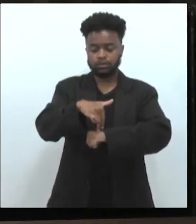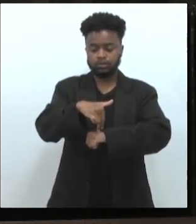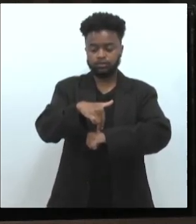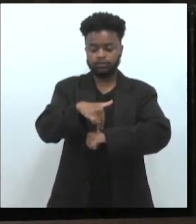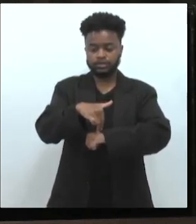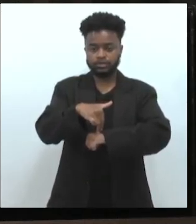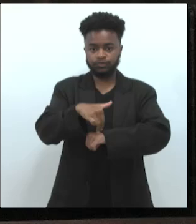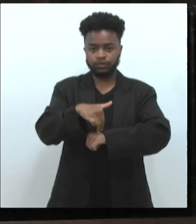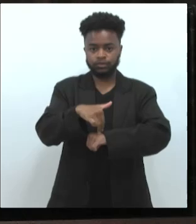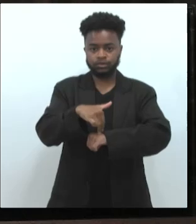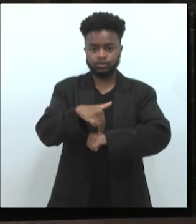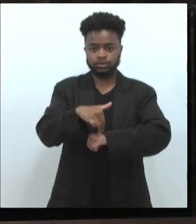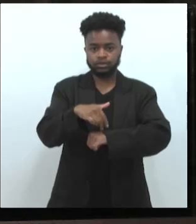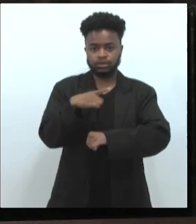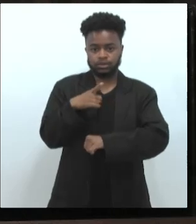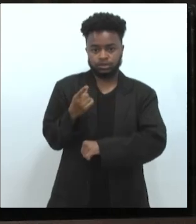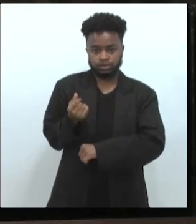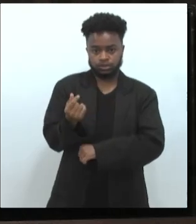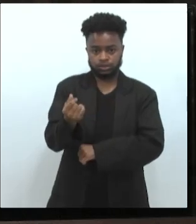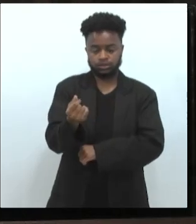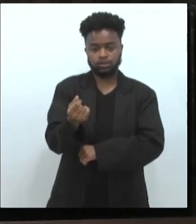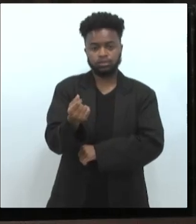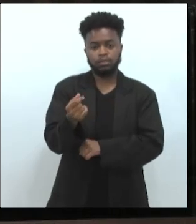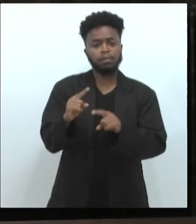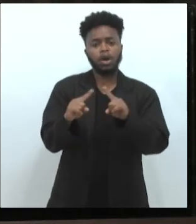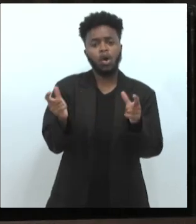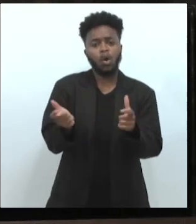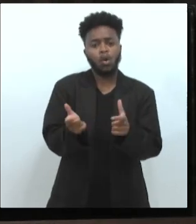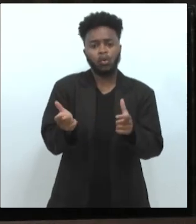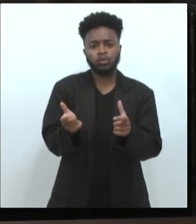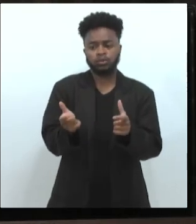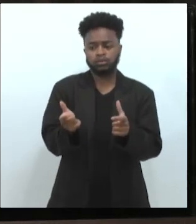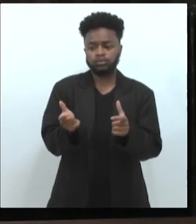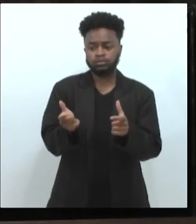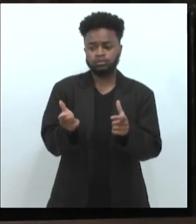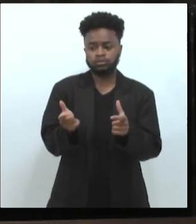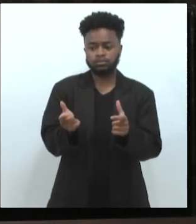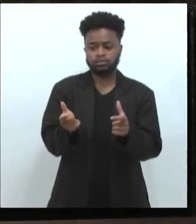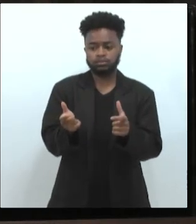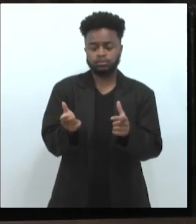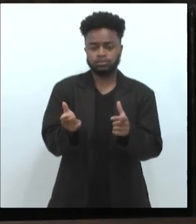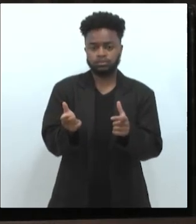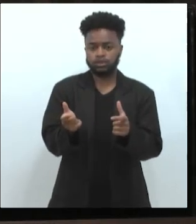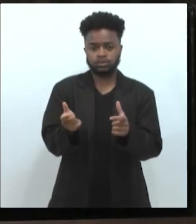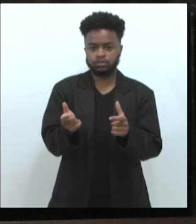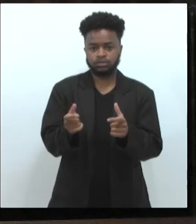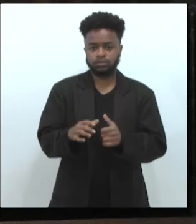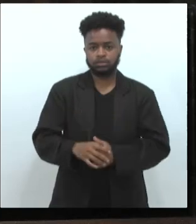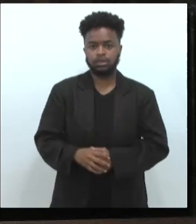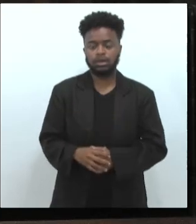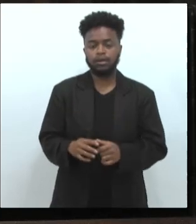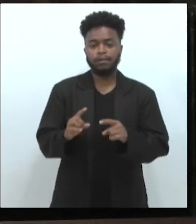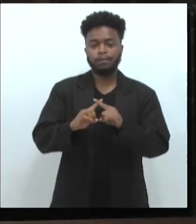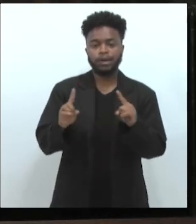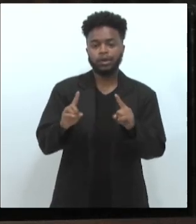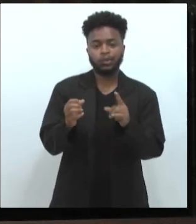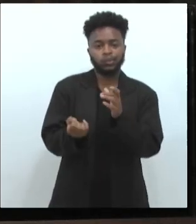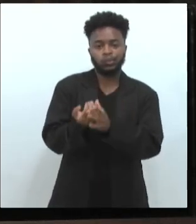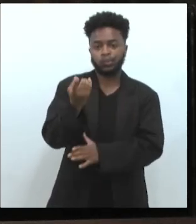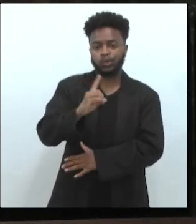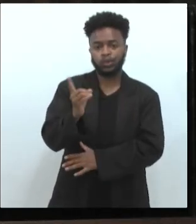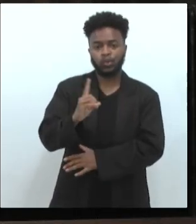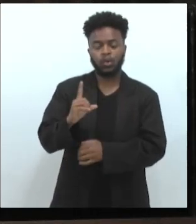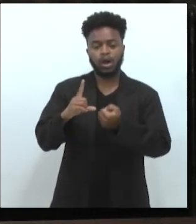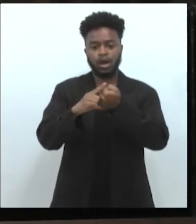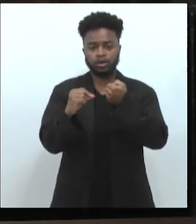tem dinheiro. Aonde está? Na reforma tributária. Não está criado lá o